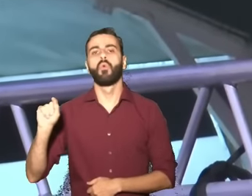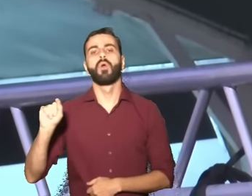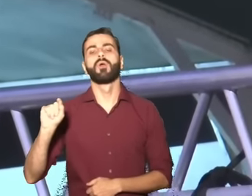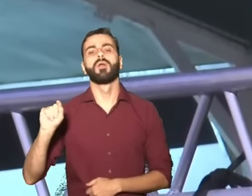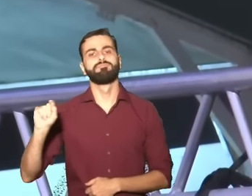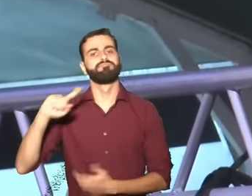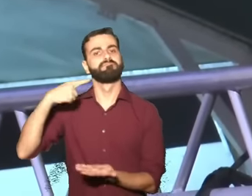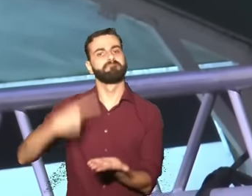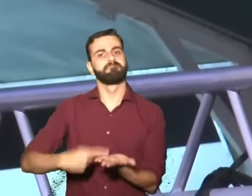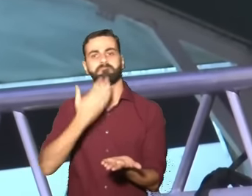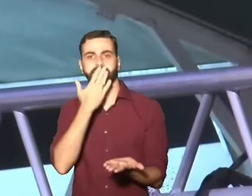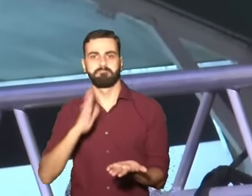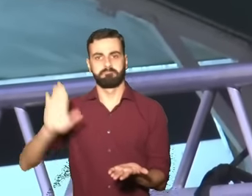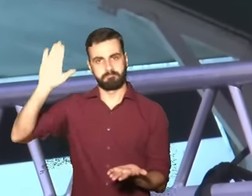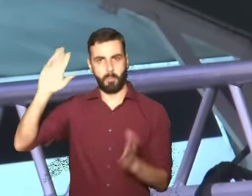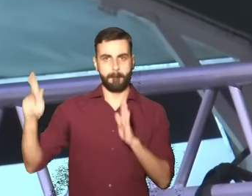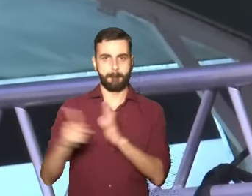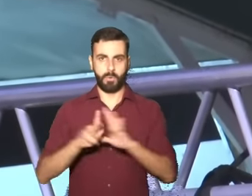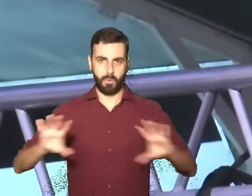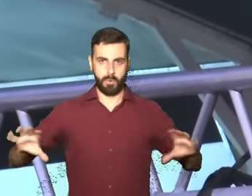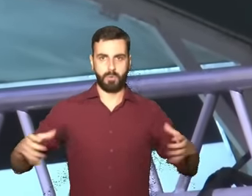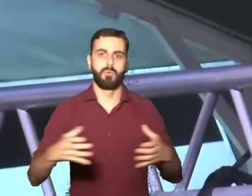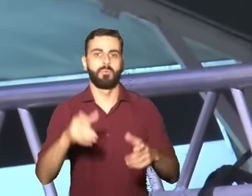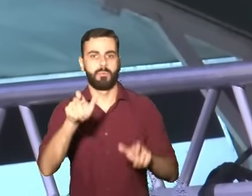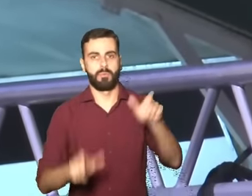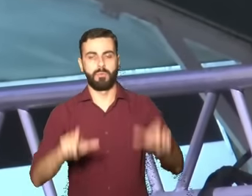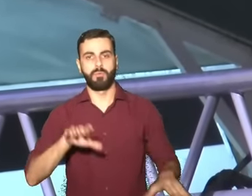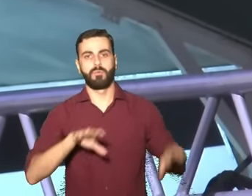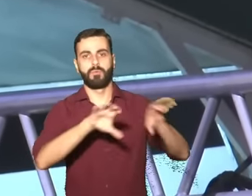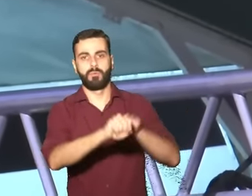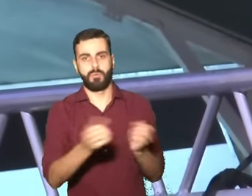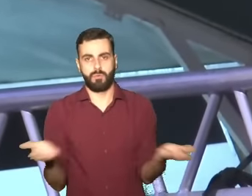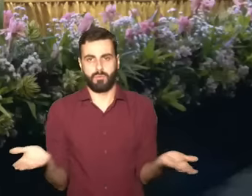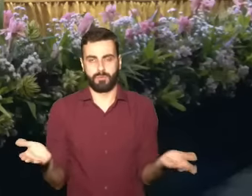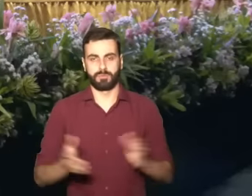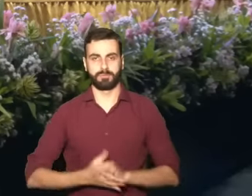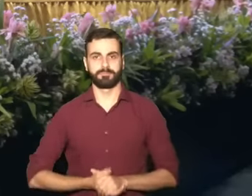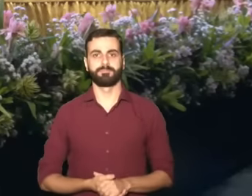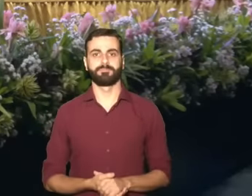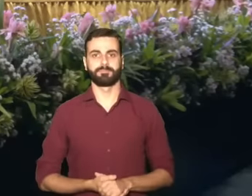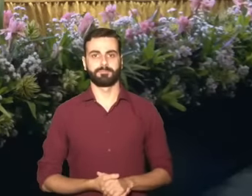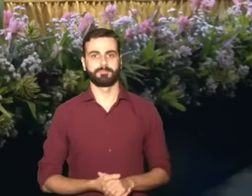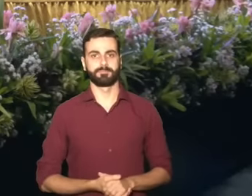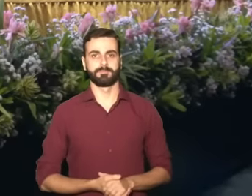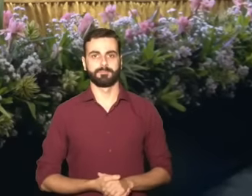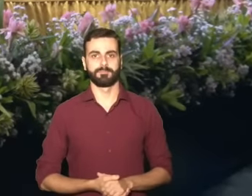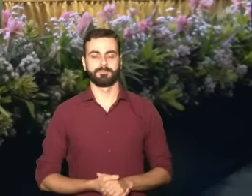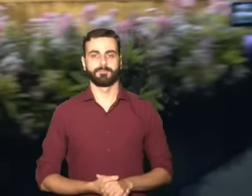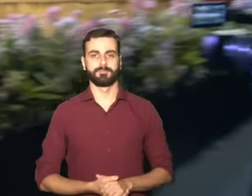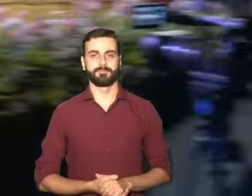prestar o compromisso profissional dos formandos desta solenidade.